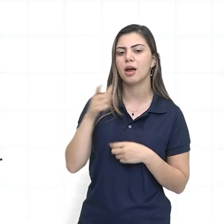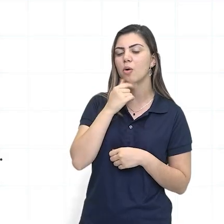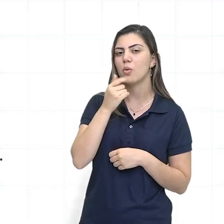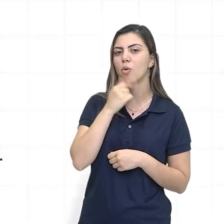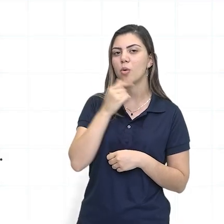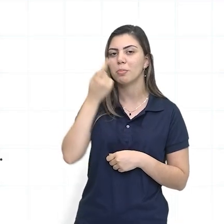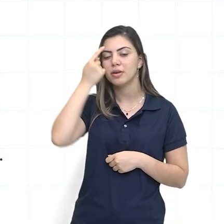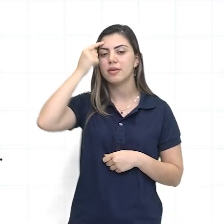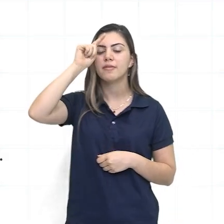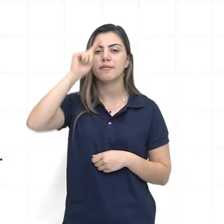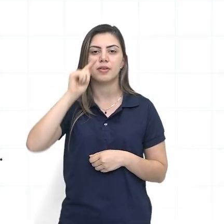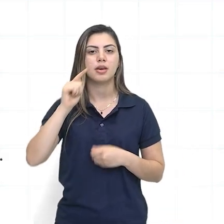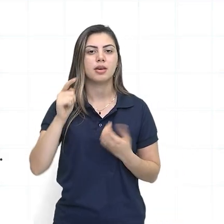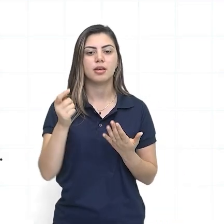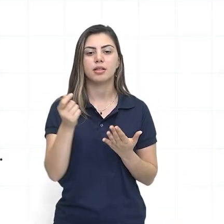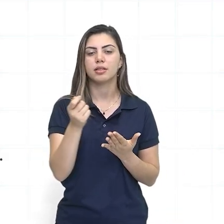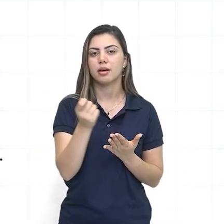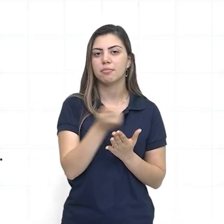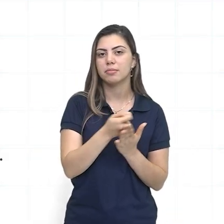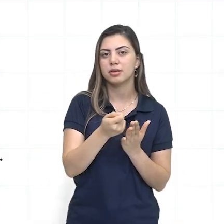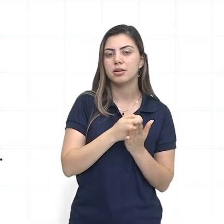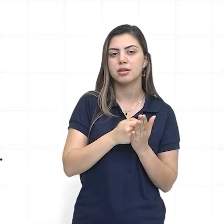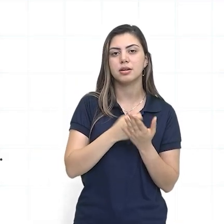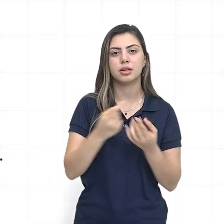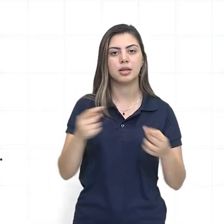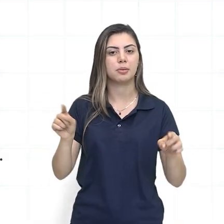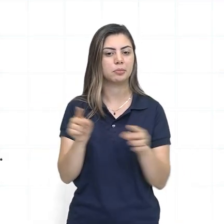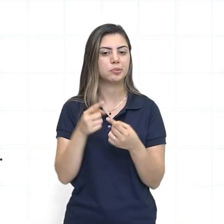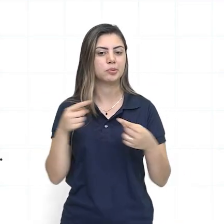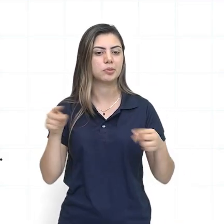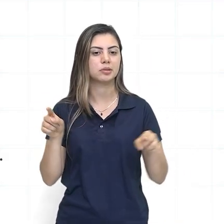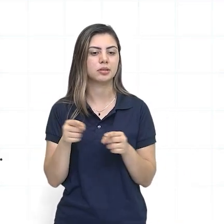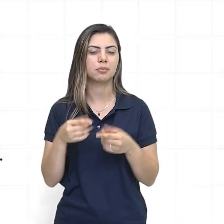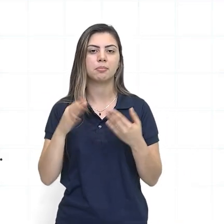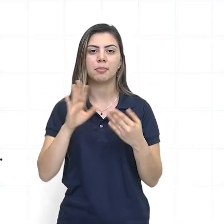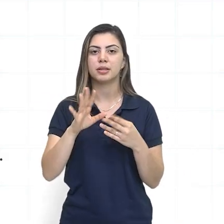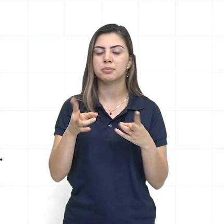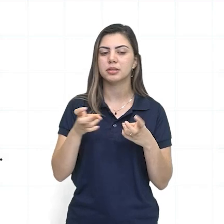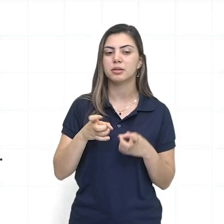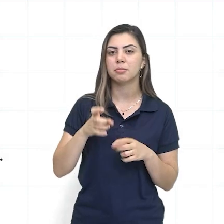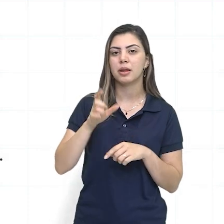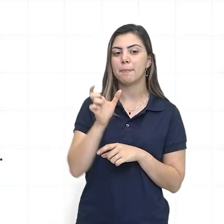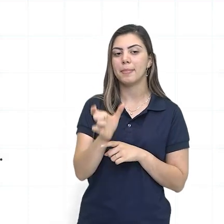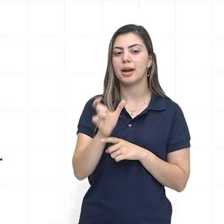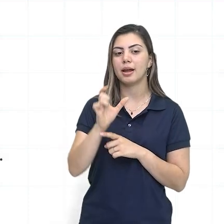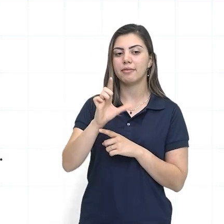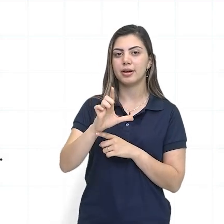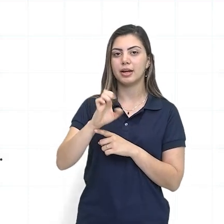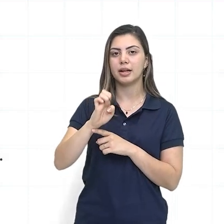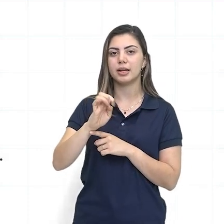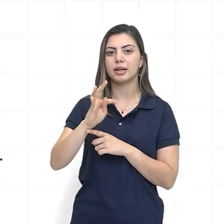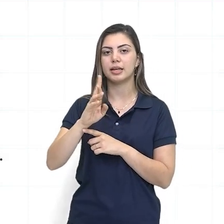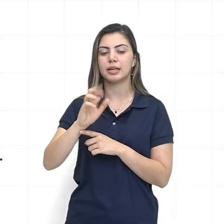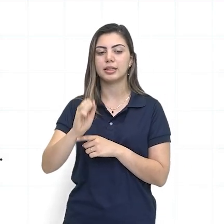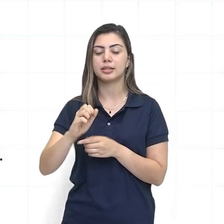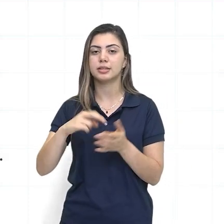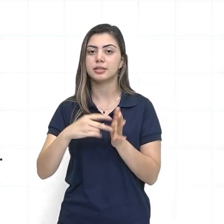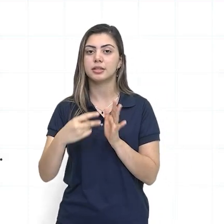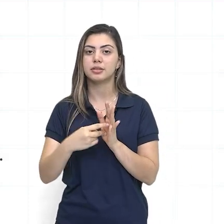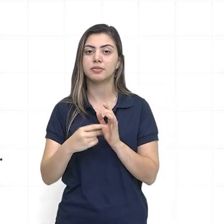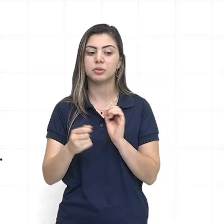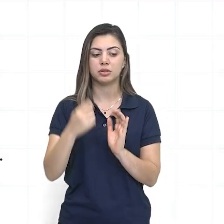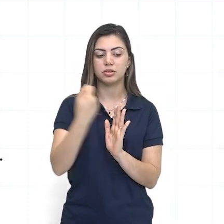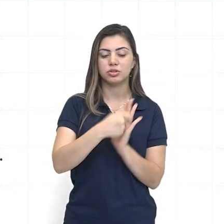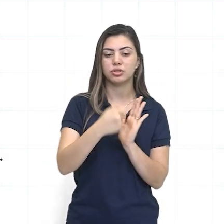músicas. Então, ele escreve músicas. Então, a palavra letra, significa uma composição